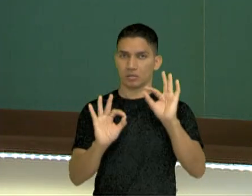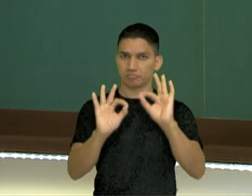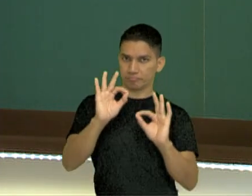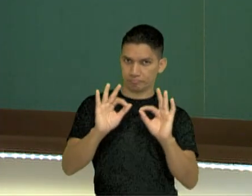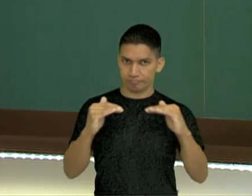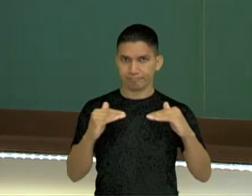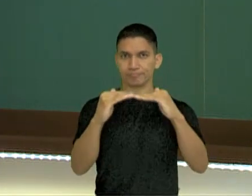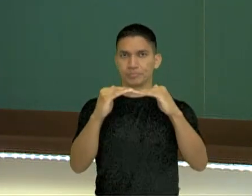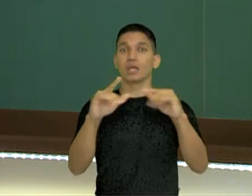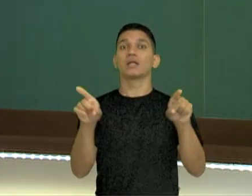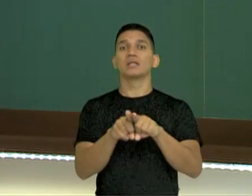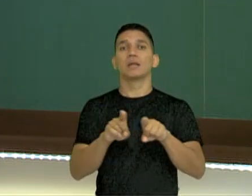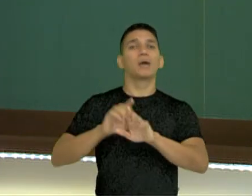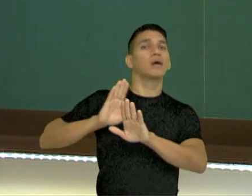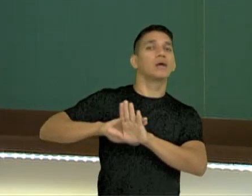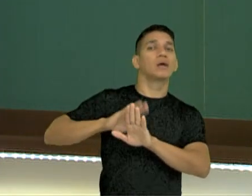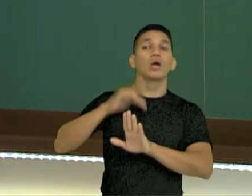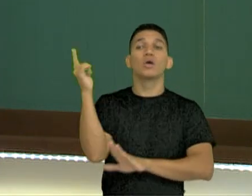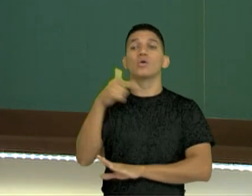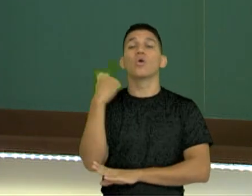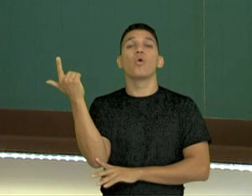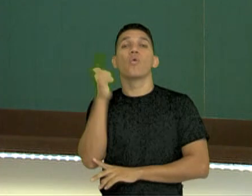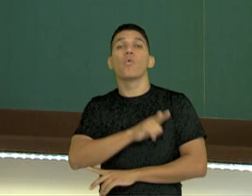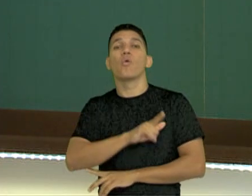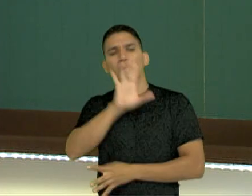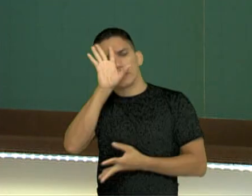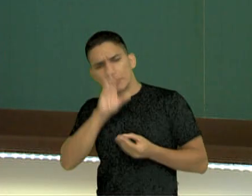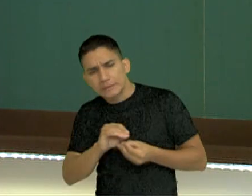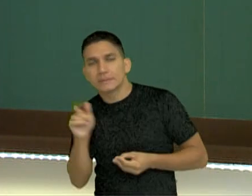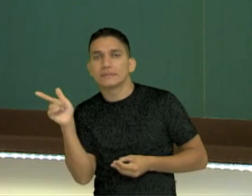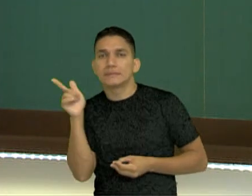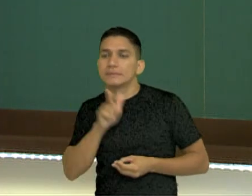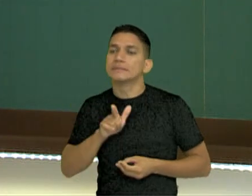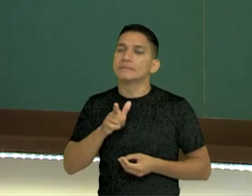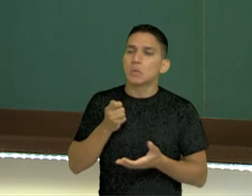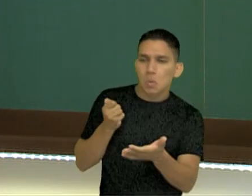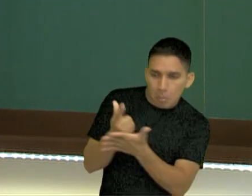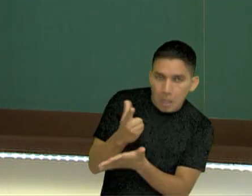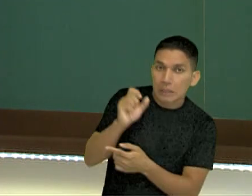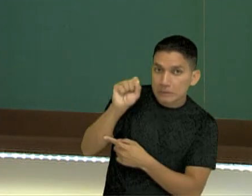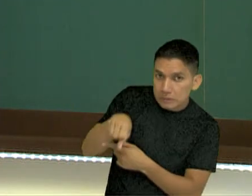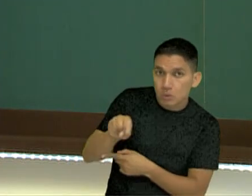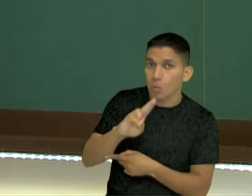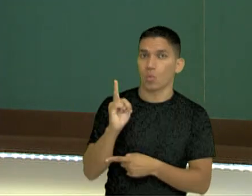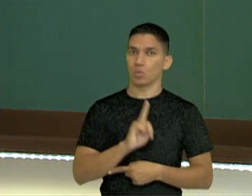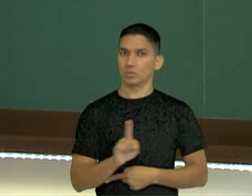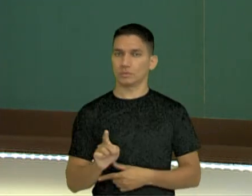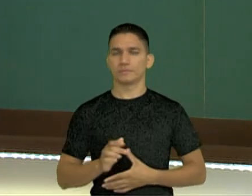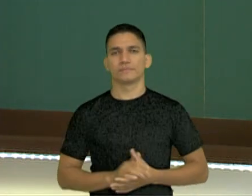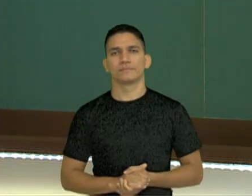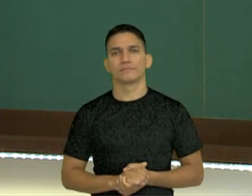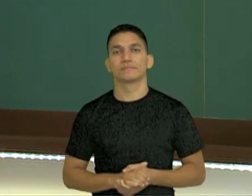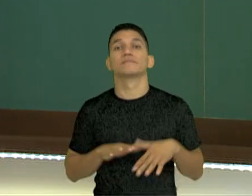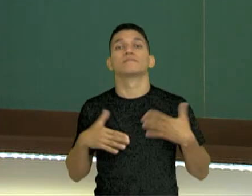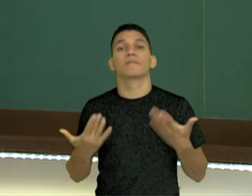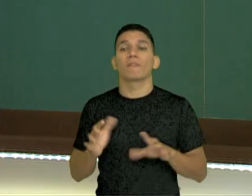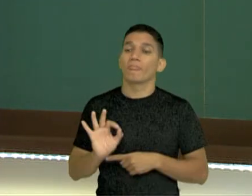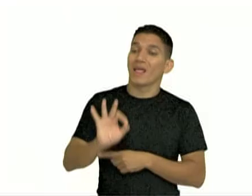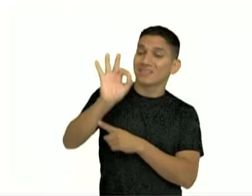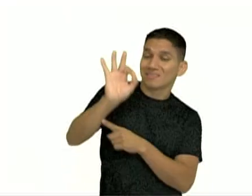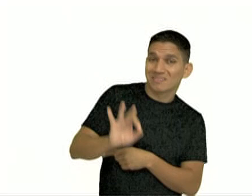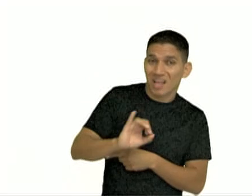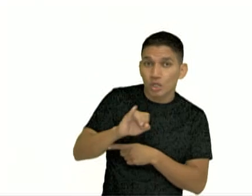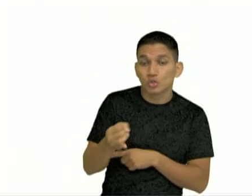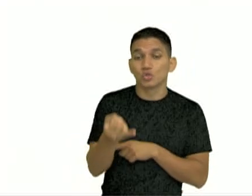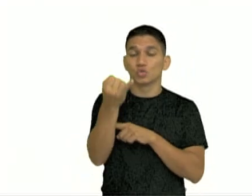poder que nós vamos ter para entender e tomar a decisão se é um bom negócio ou não. Então, taxas de juros é